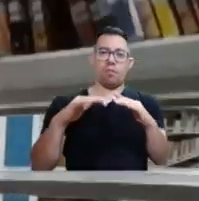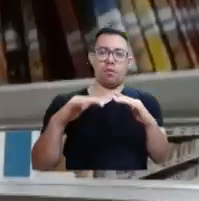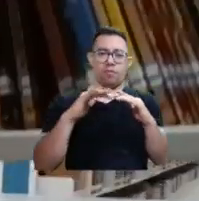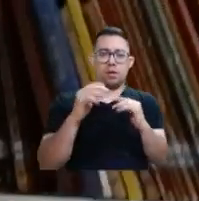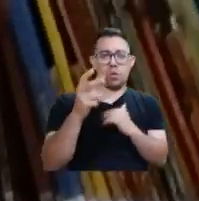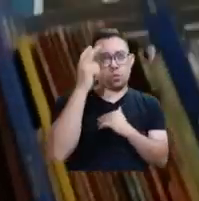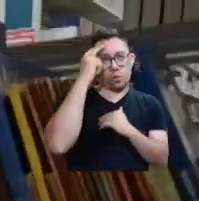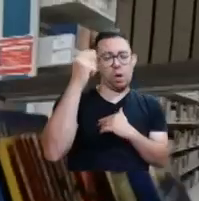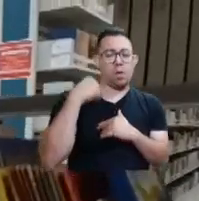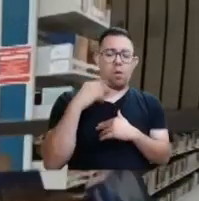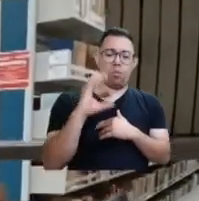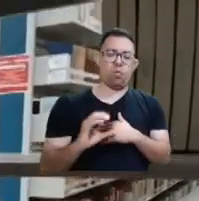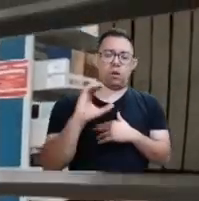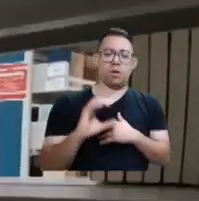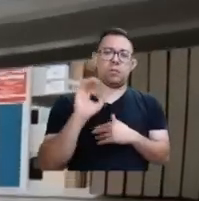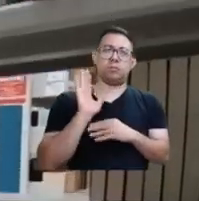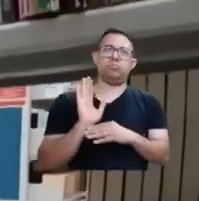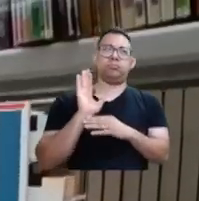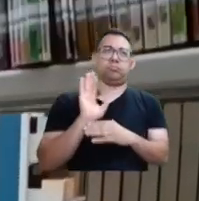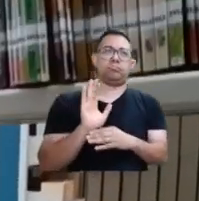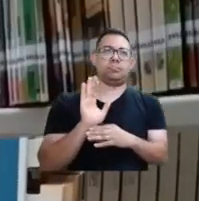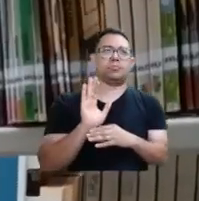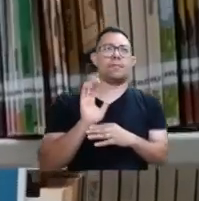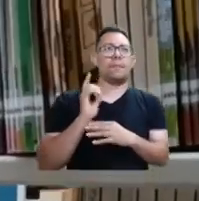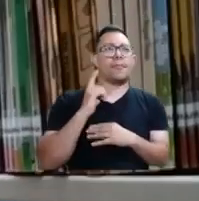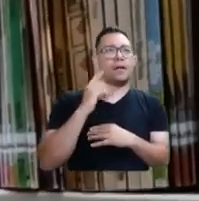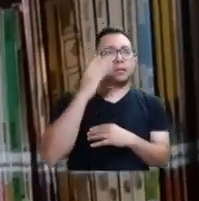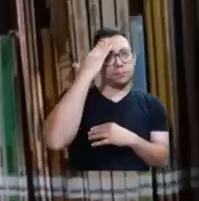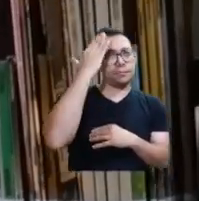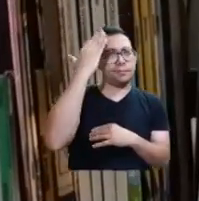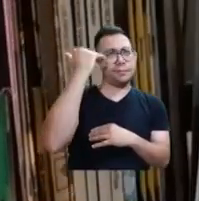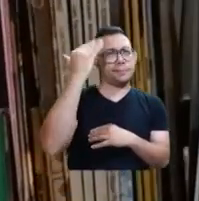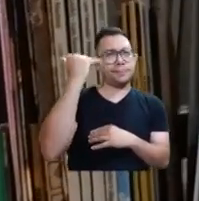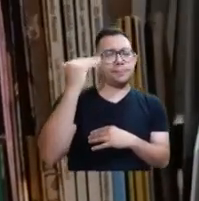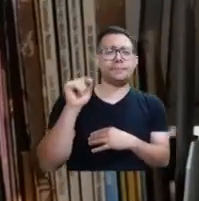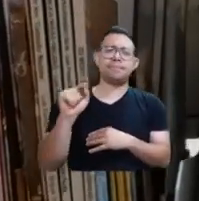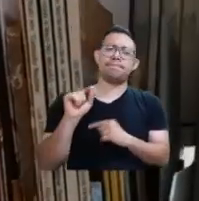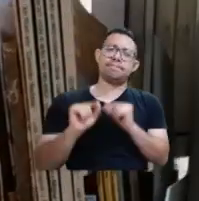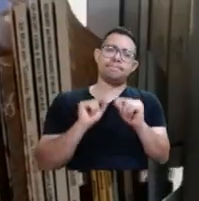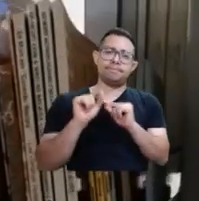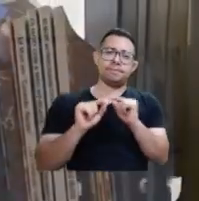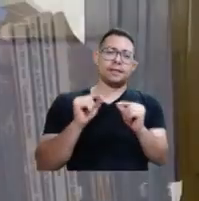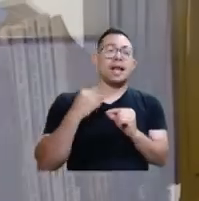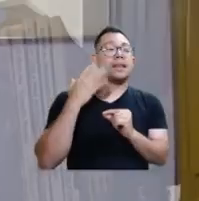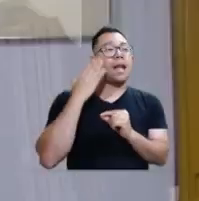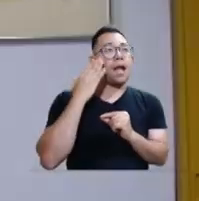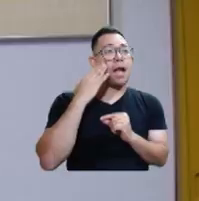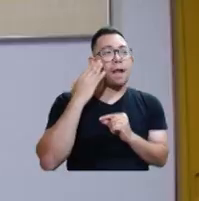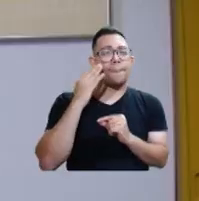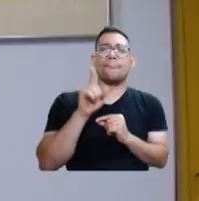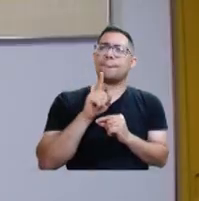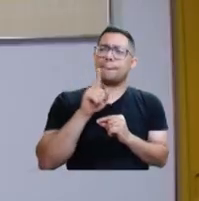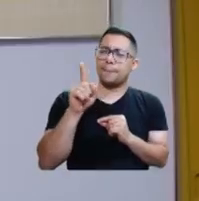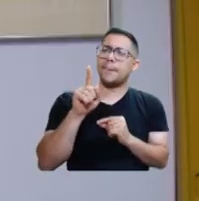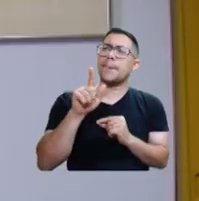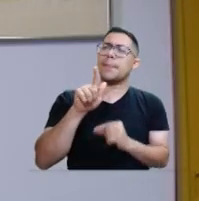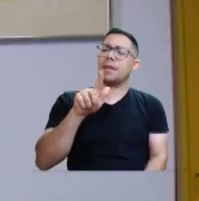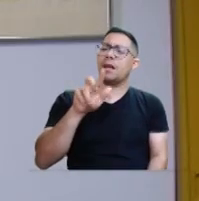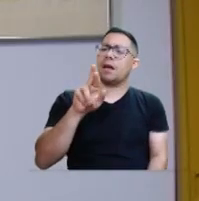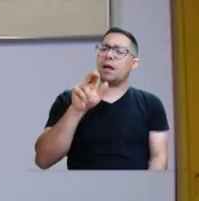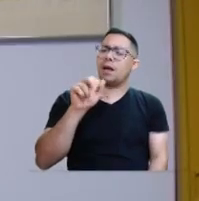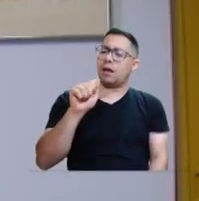movimento cultural do qual sou um dos coordenadores. E a partir disso, com o sucesso dessa iniciativa, nós